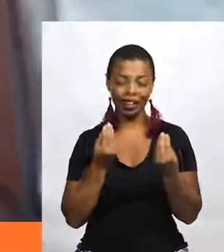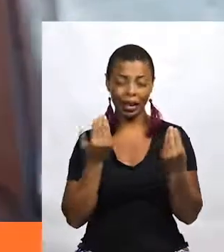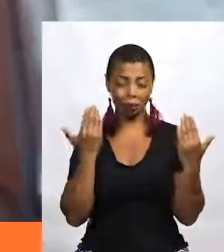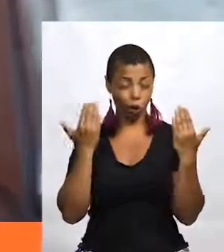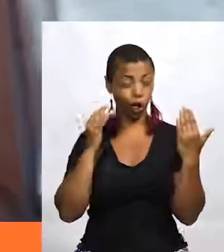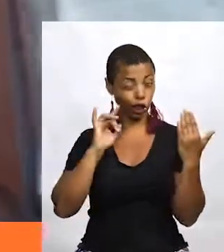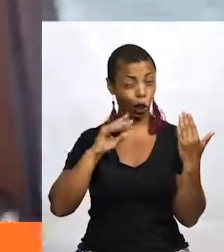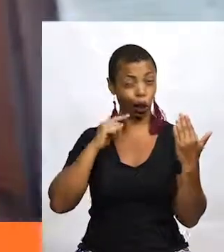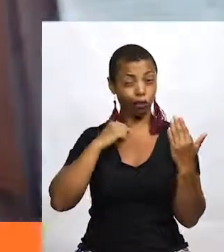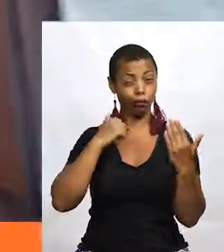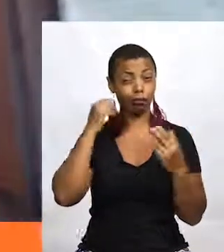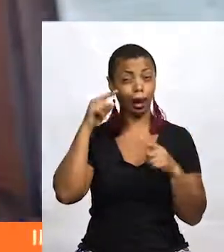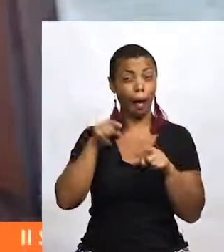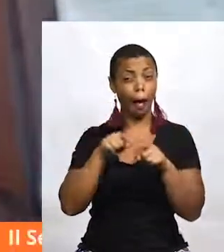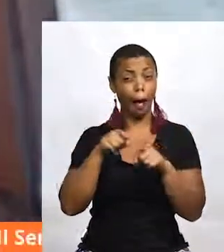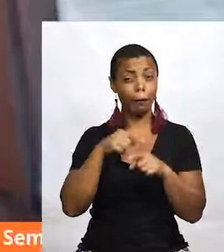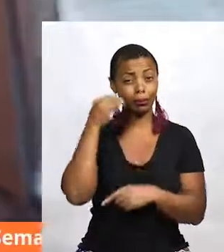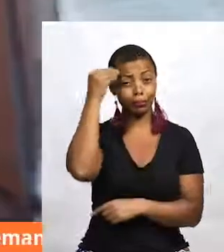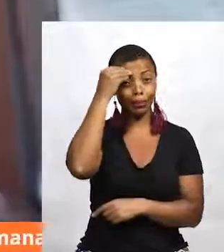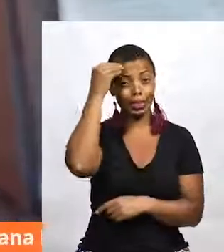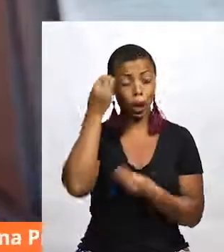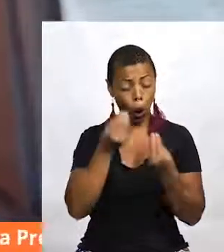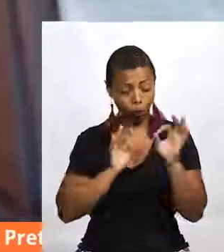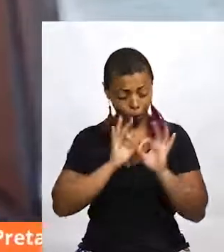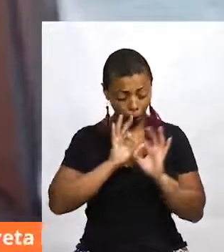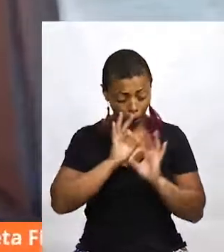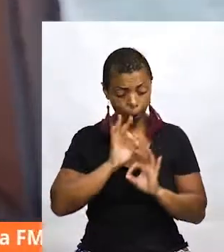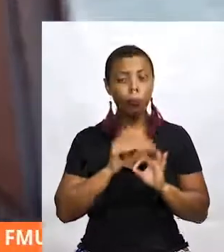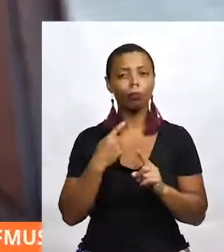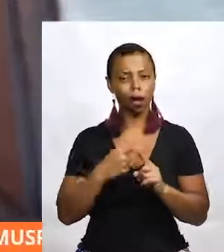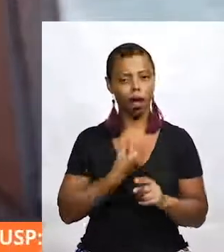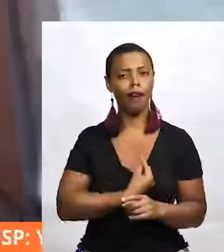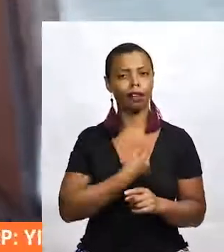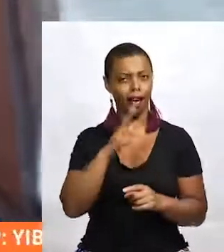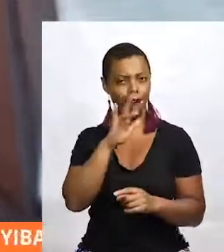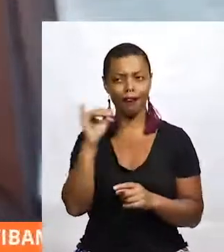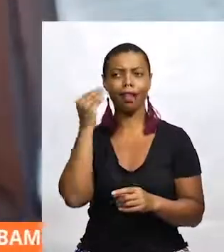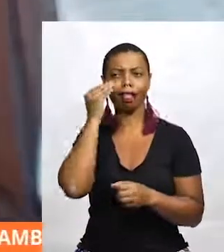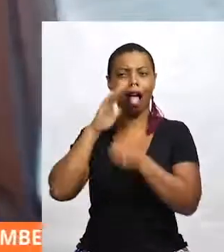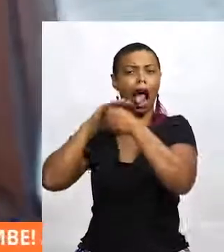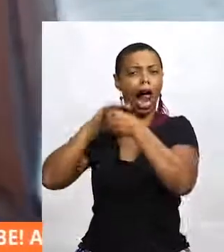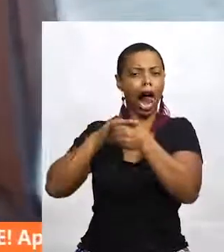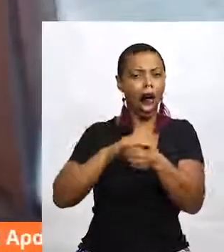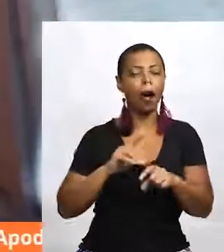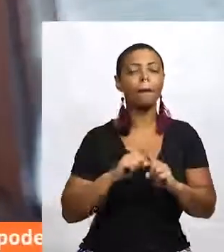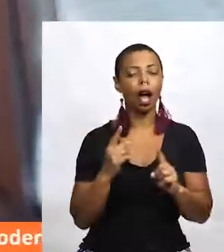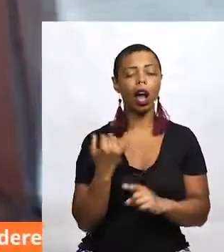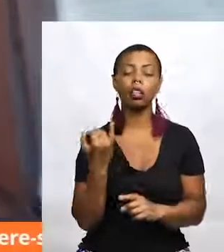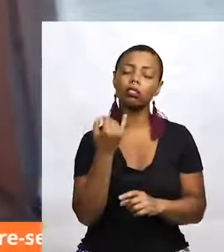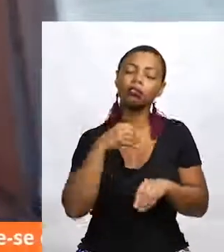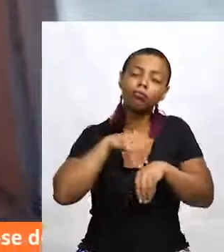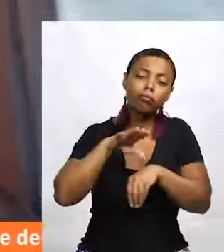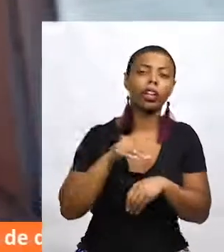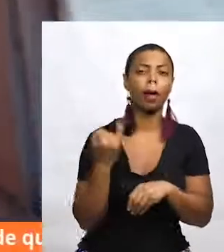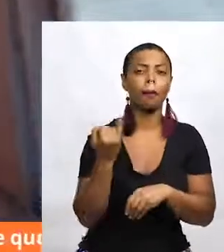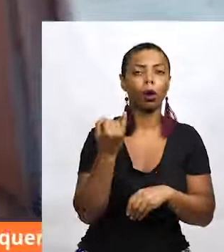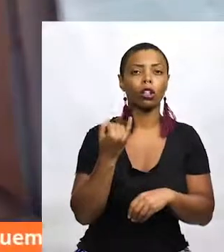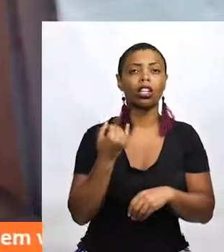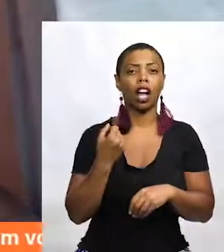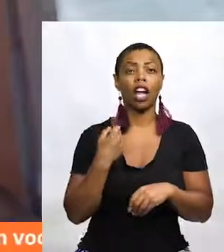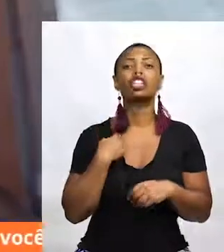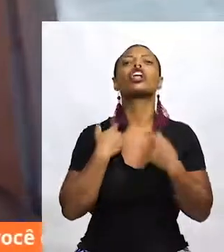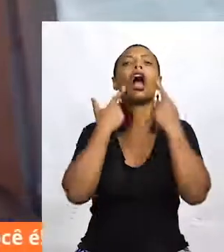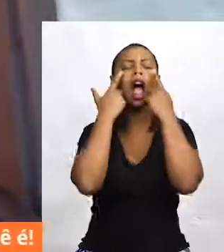pedradas que vocês vão levar na vida. E eu espero que esse enxugar as lágrimas, respirar, né, fundo, levantar e